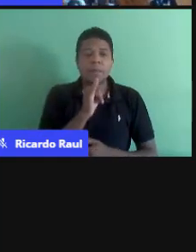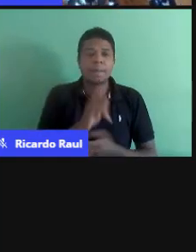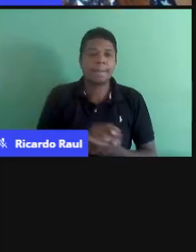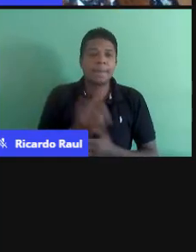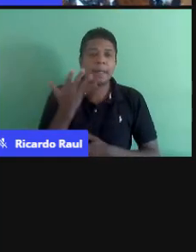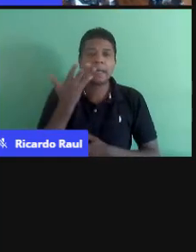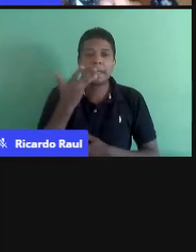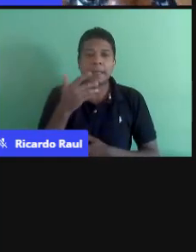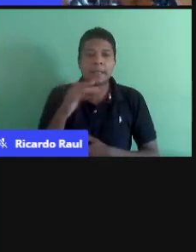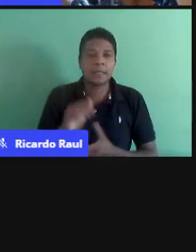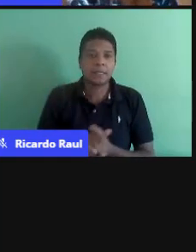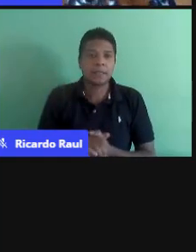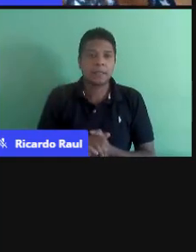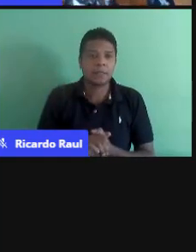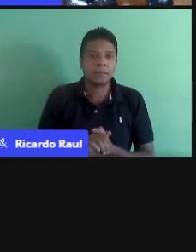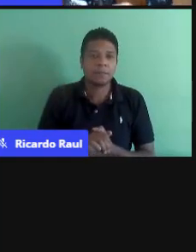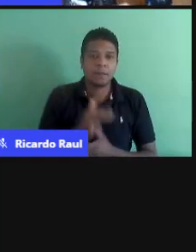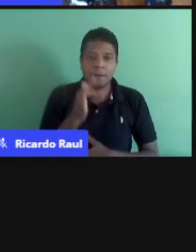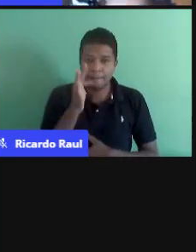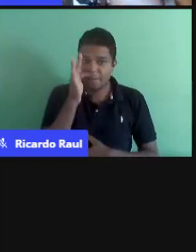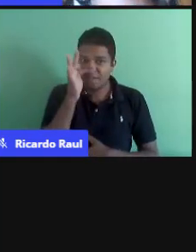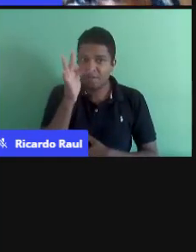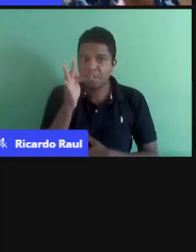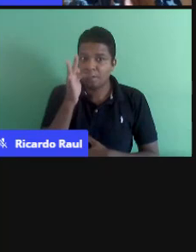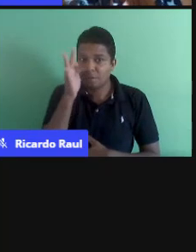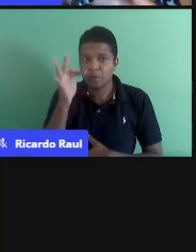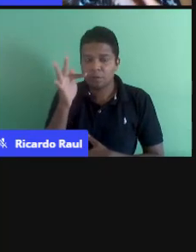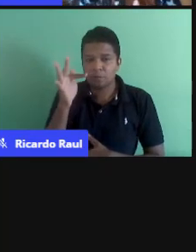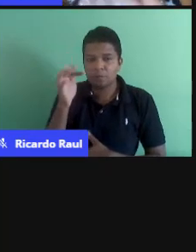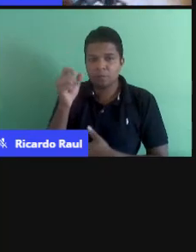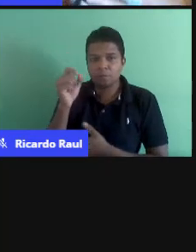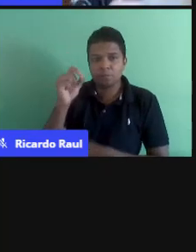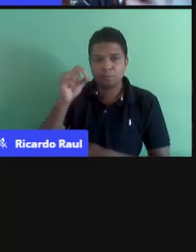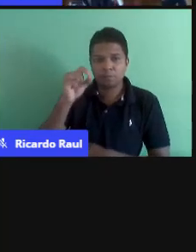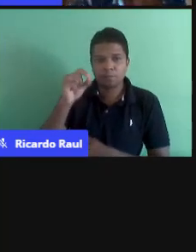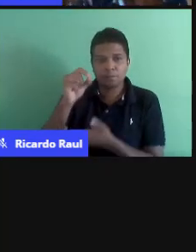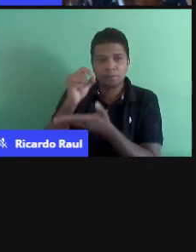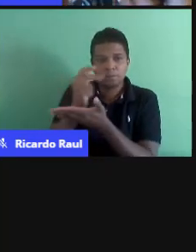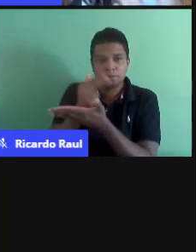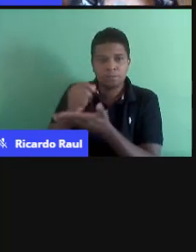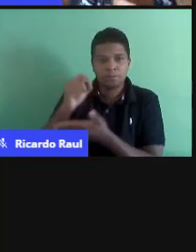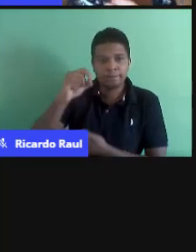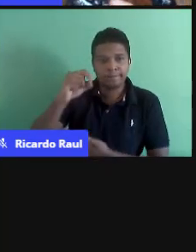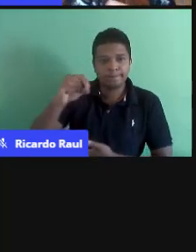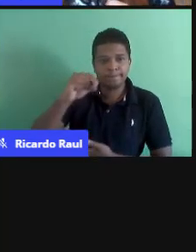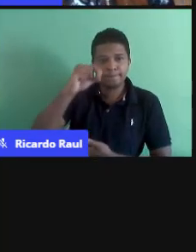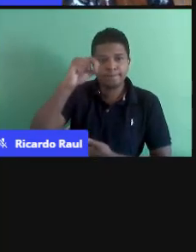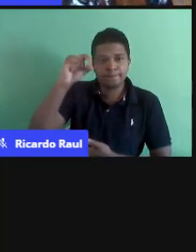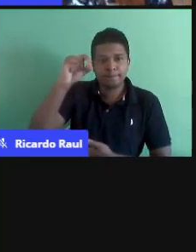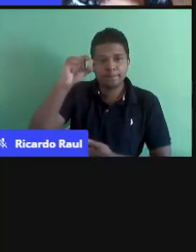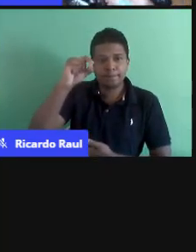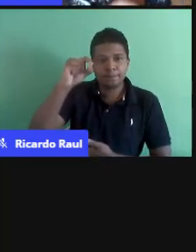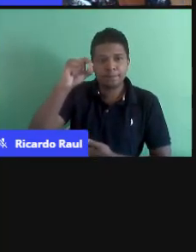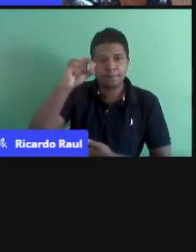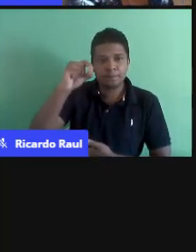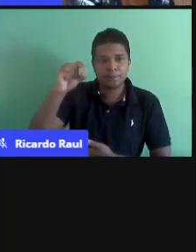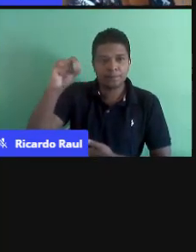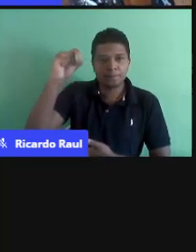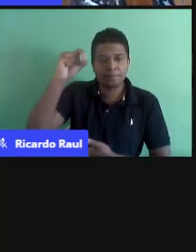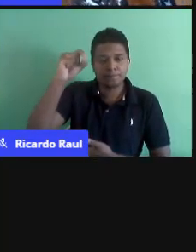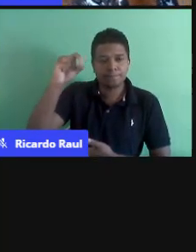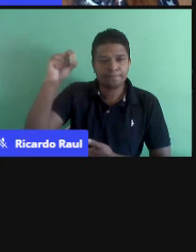quiser traçar uma flor, essa criança ela já deverá ter como referência